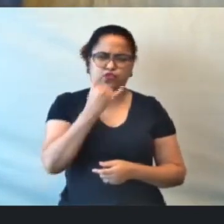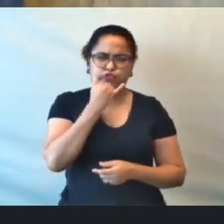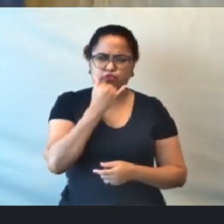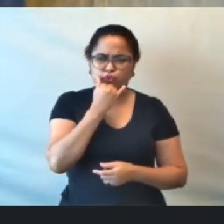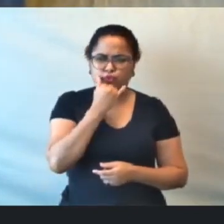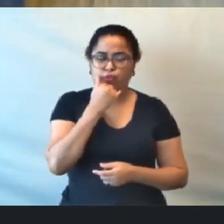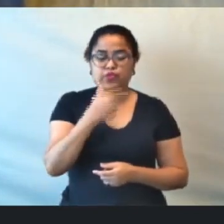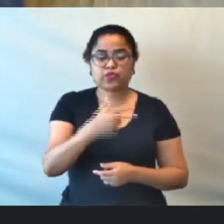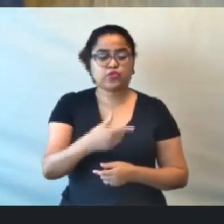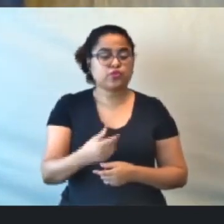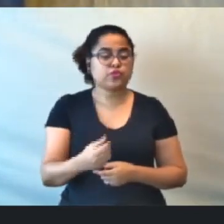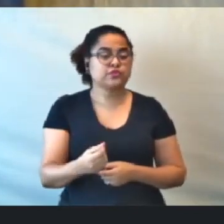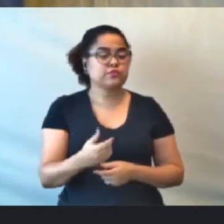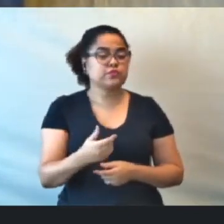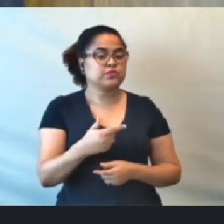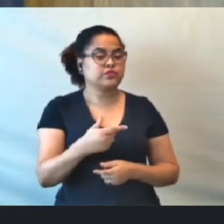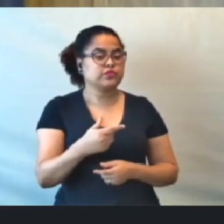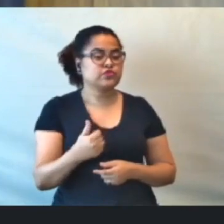nós